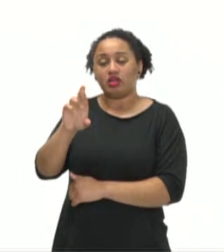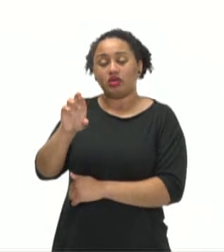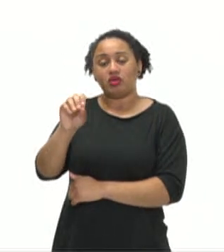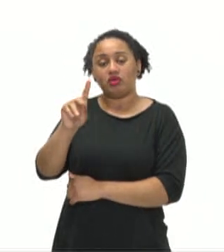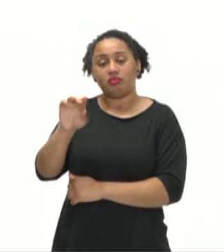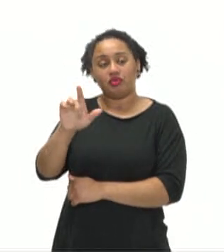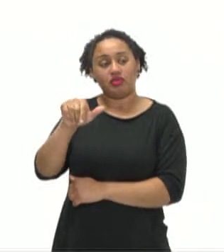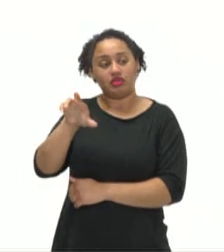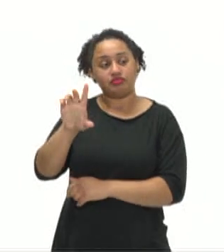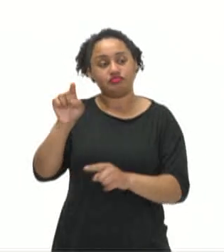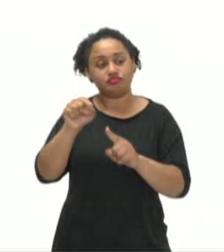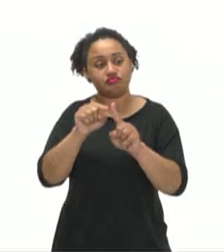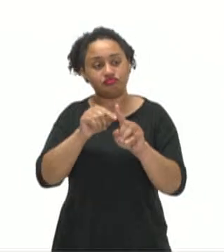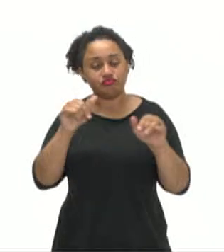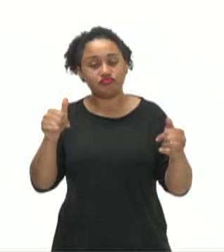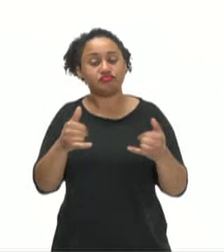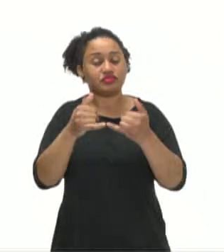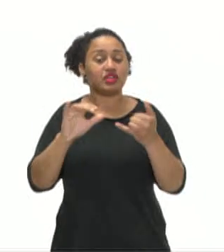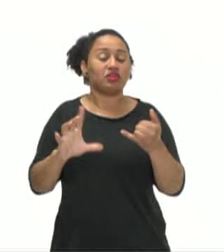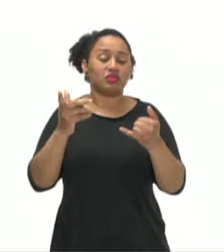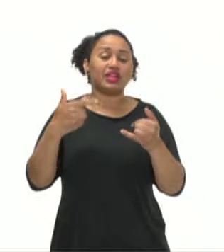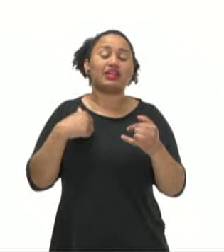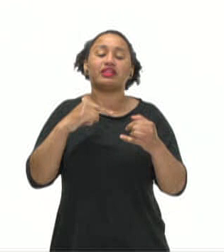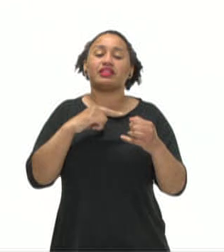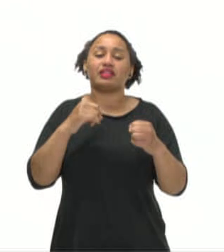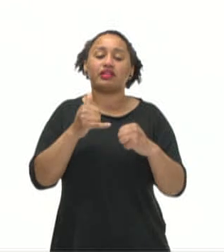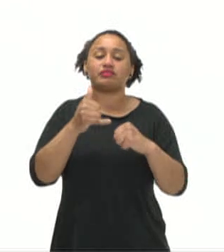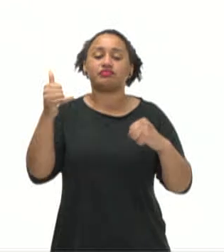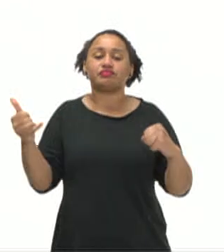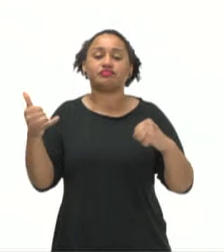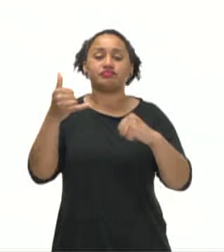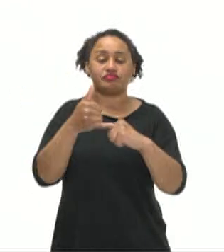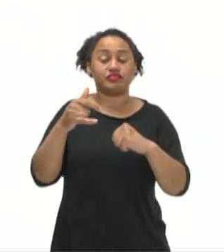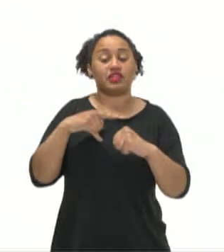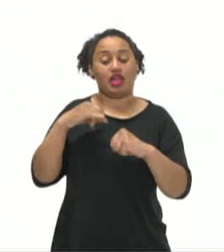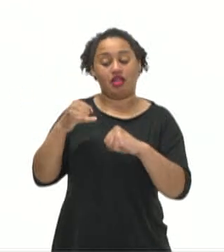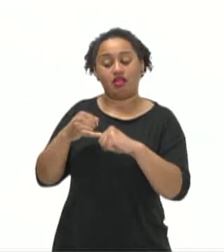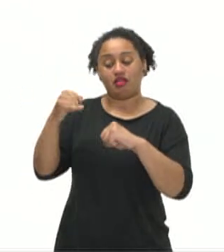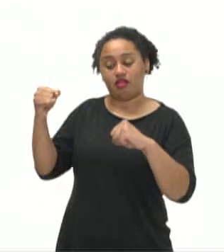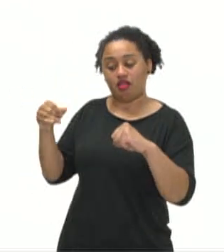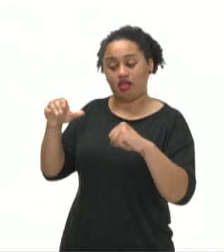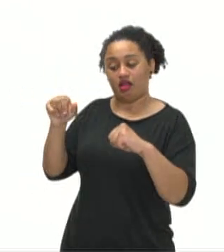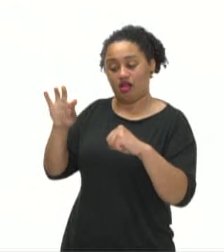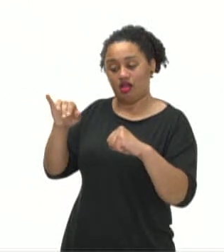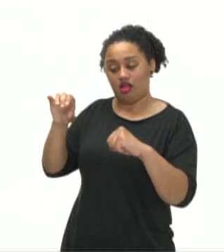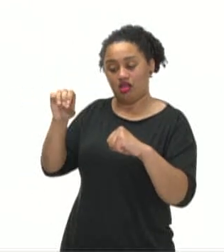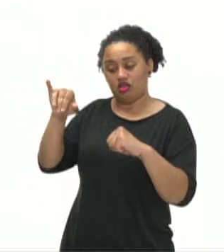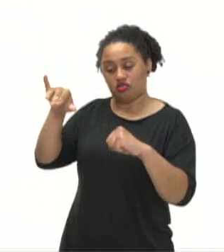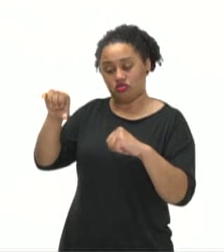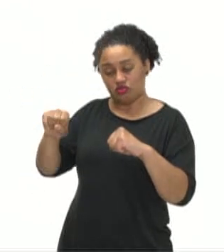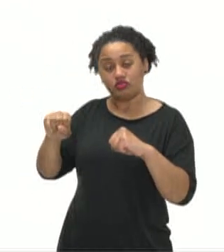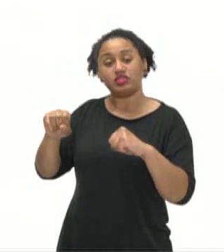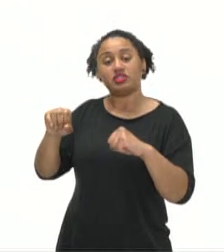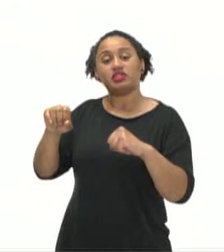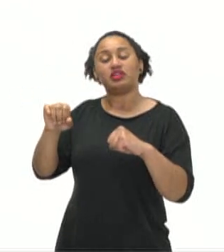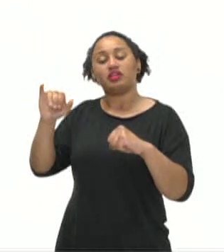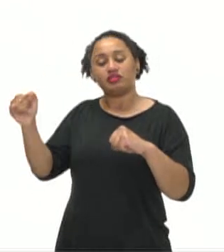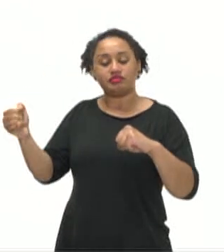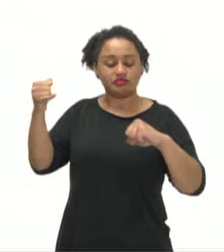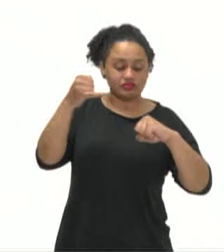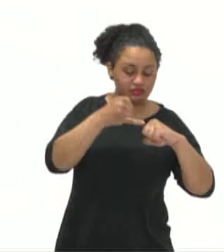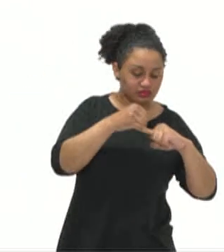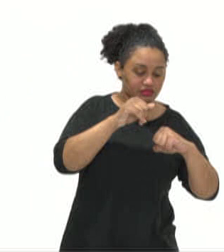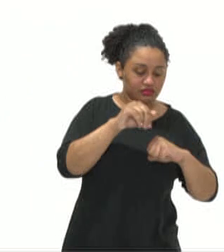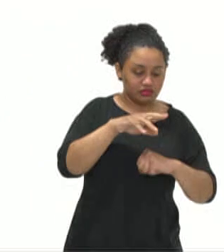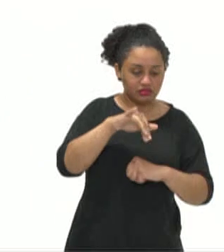ligação química ocorre com a formação de íons, isto é, cátions e ânions. Essa ligação acontece entre elementos químicos com